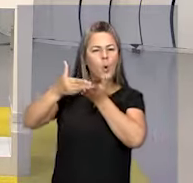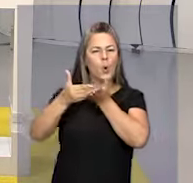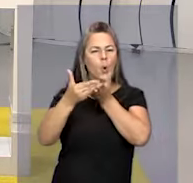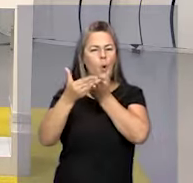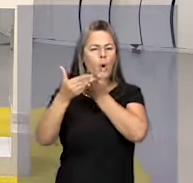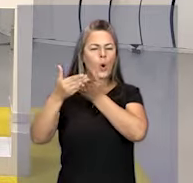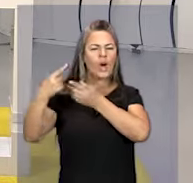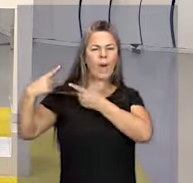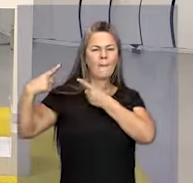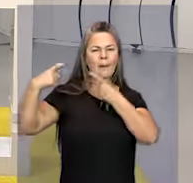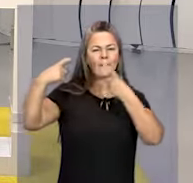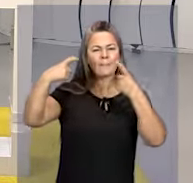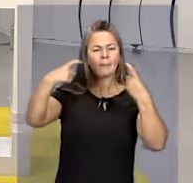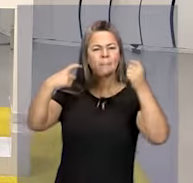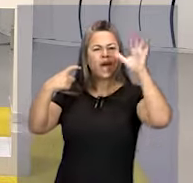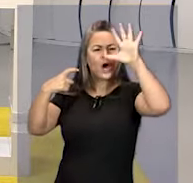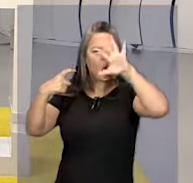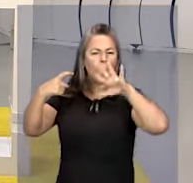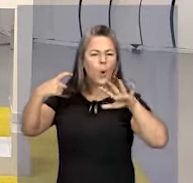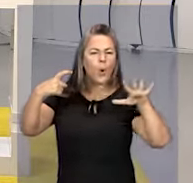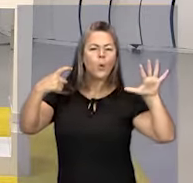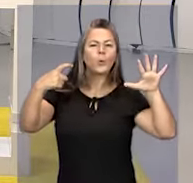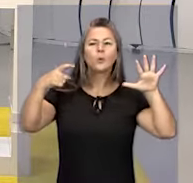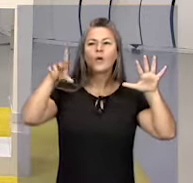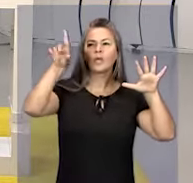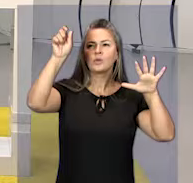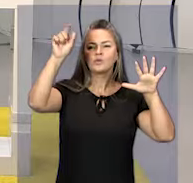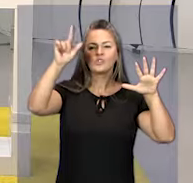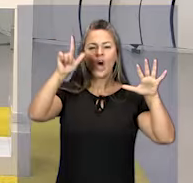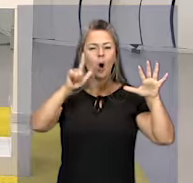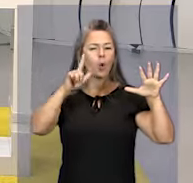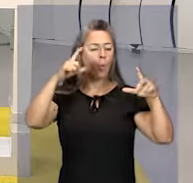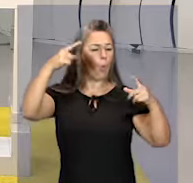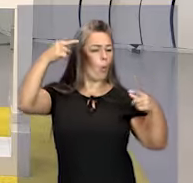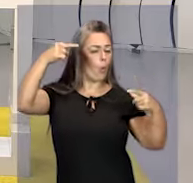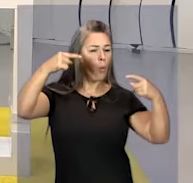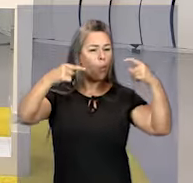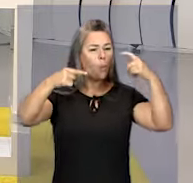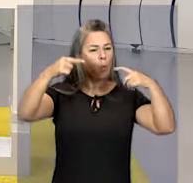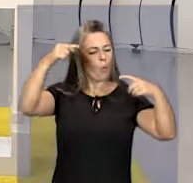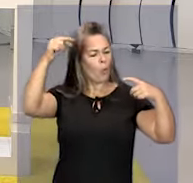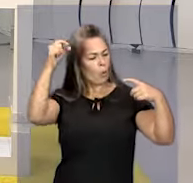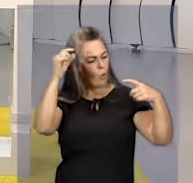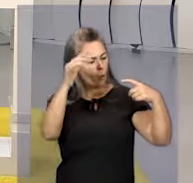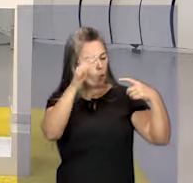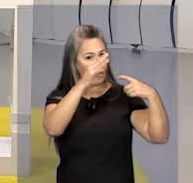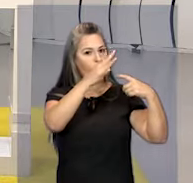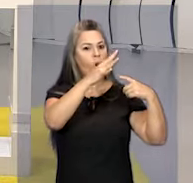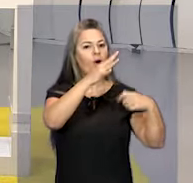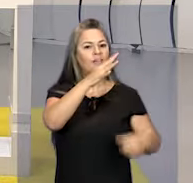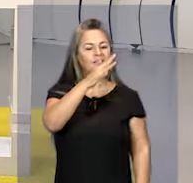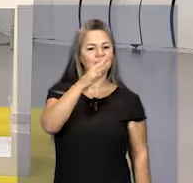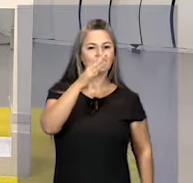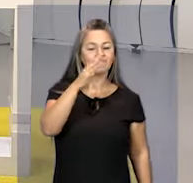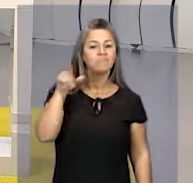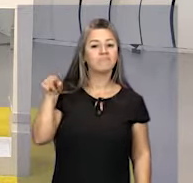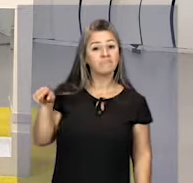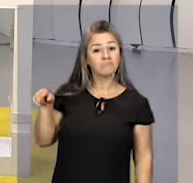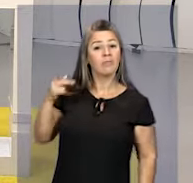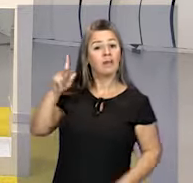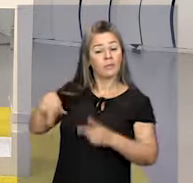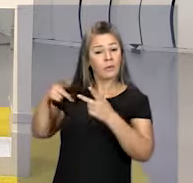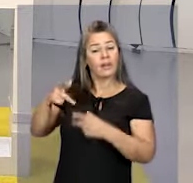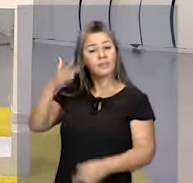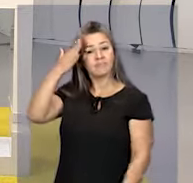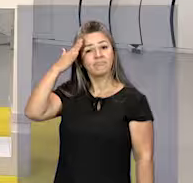dias e lutando pelo domínio da luz sobre as trevas. Isso era muito mais fácil para eles entenderem do que